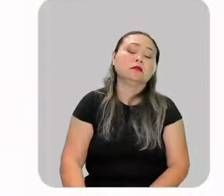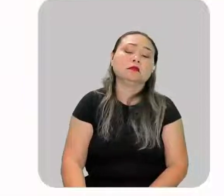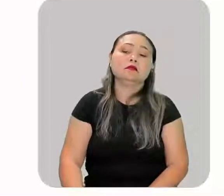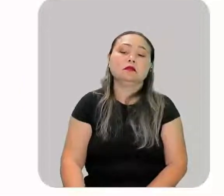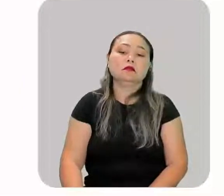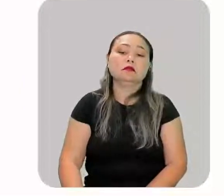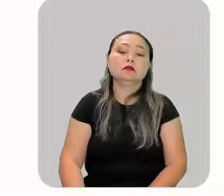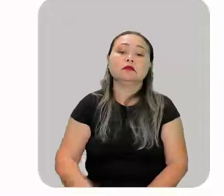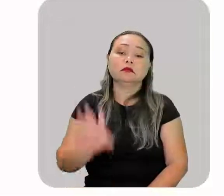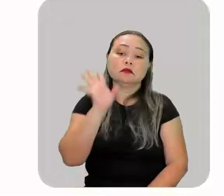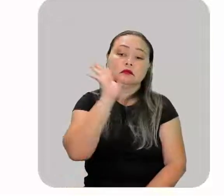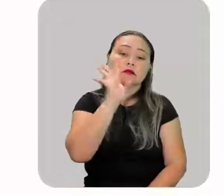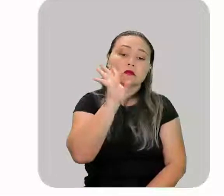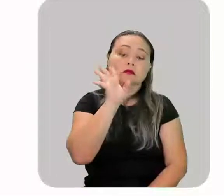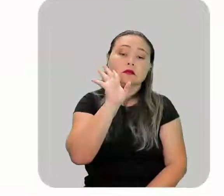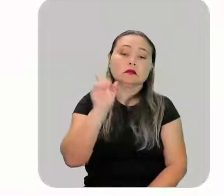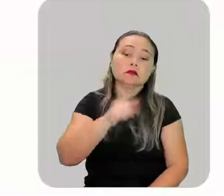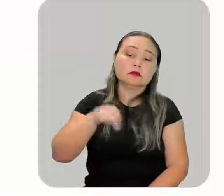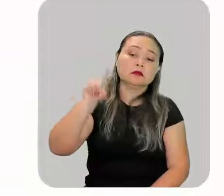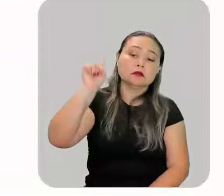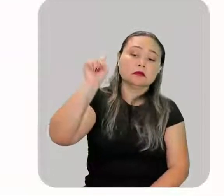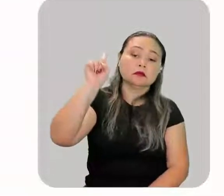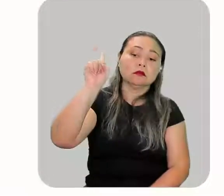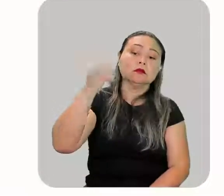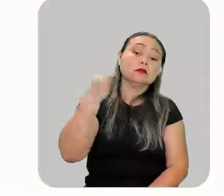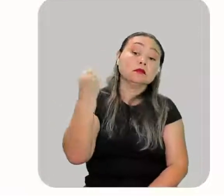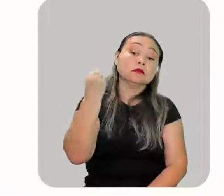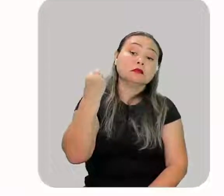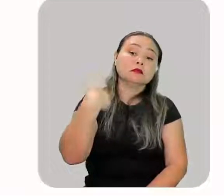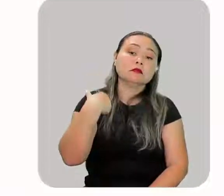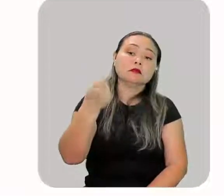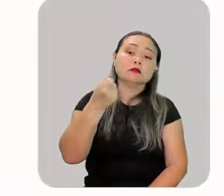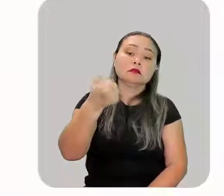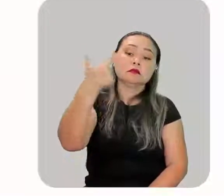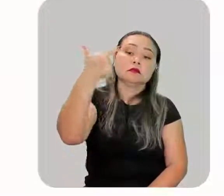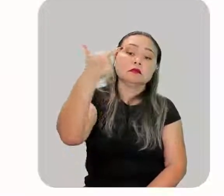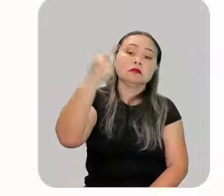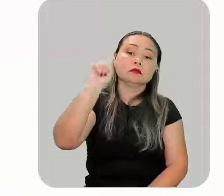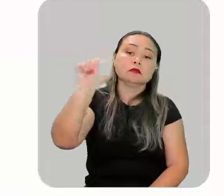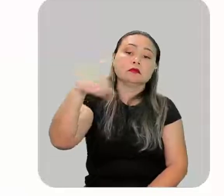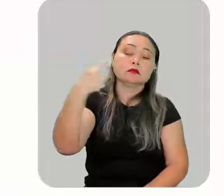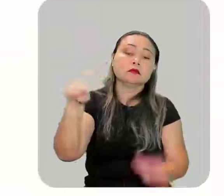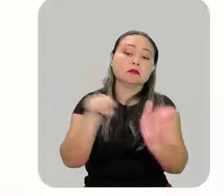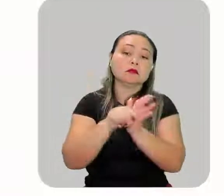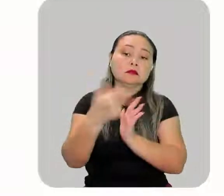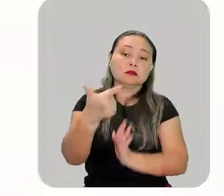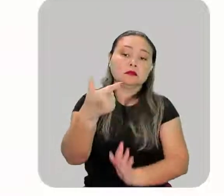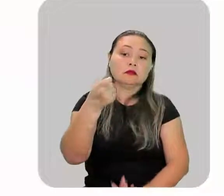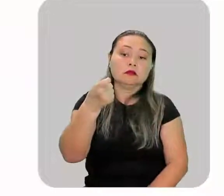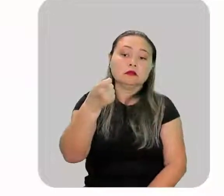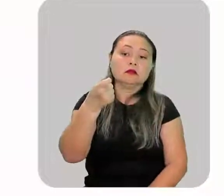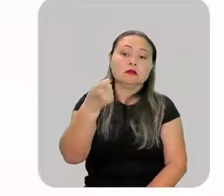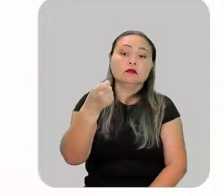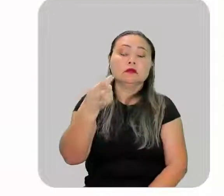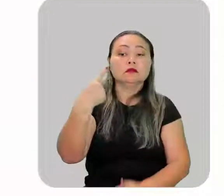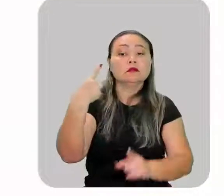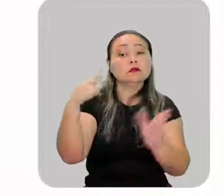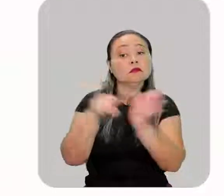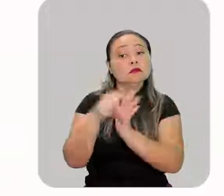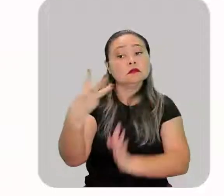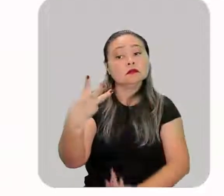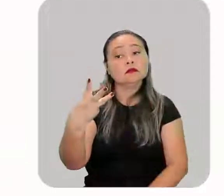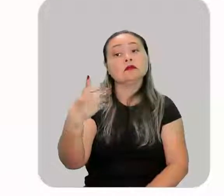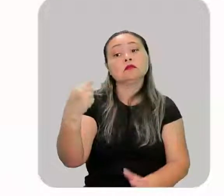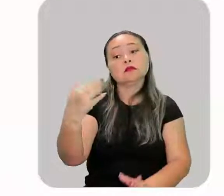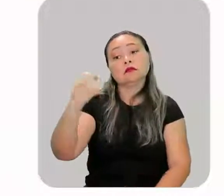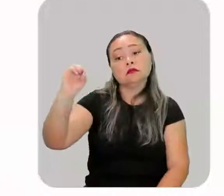legal. E agora a gente sobe aqui, porque a gente ficou com x ao quadrado menos 2x menos